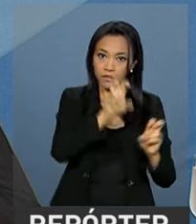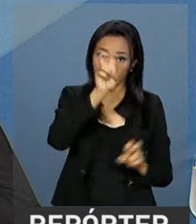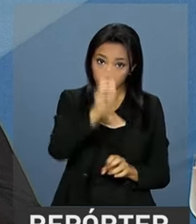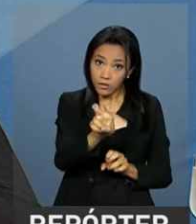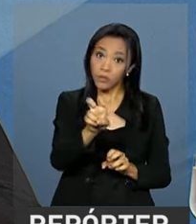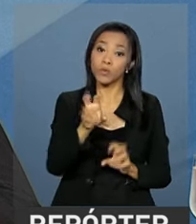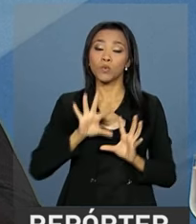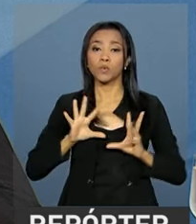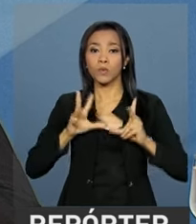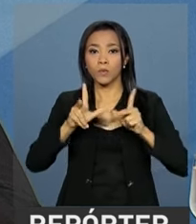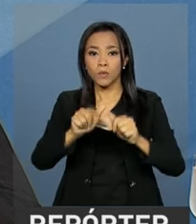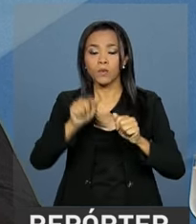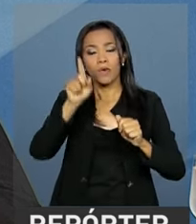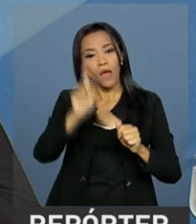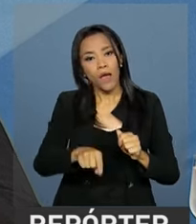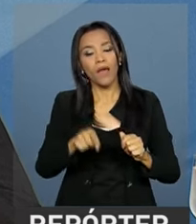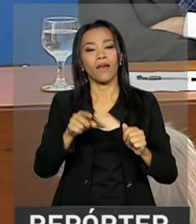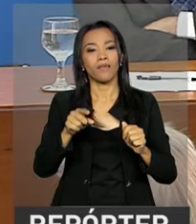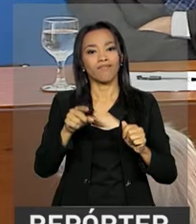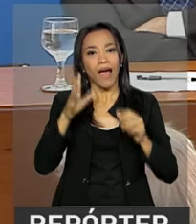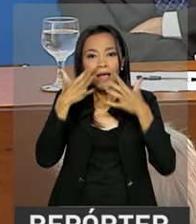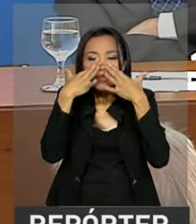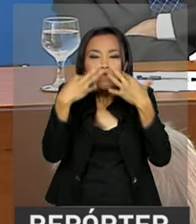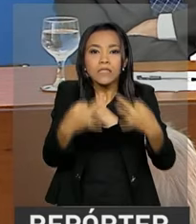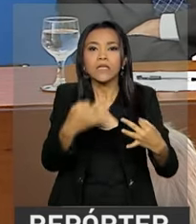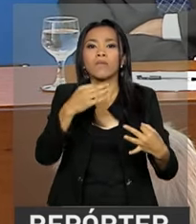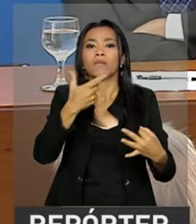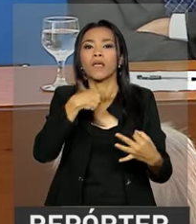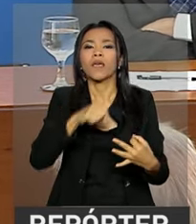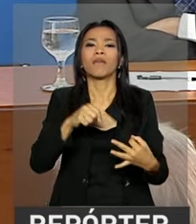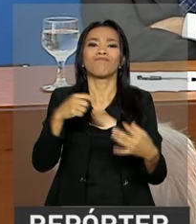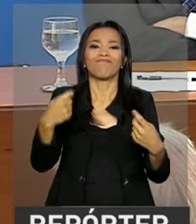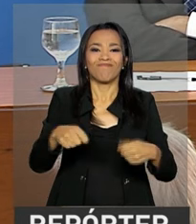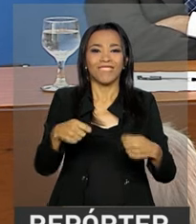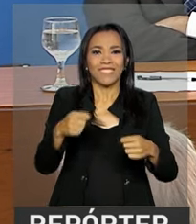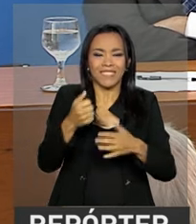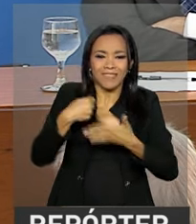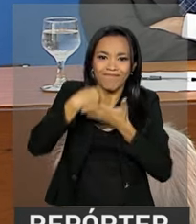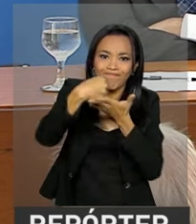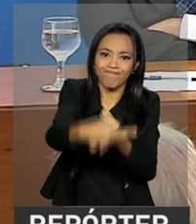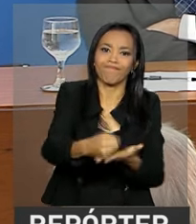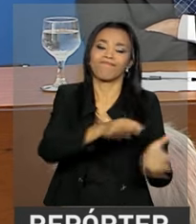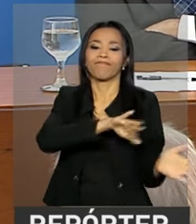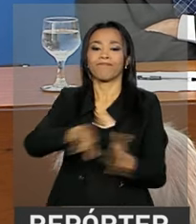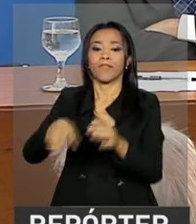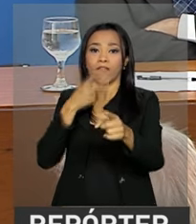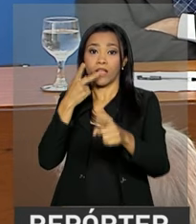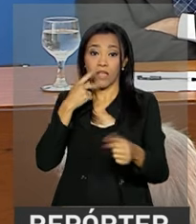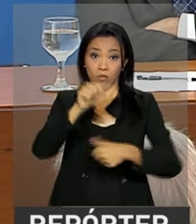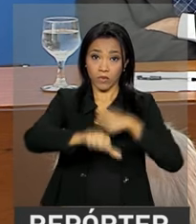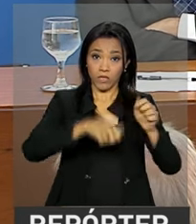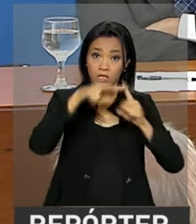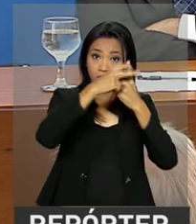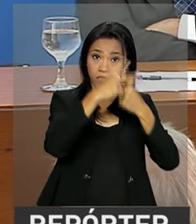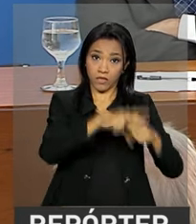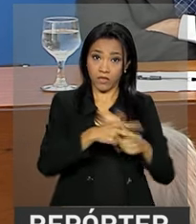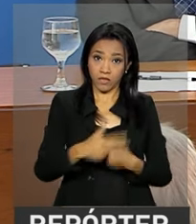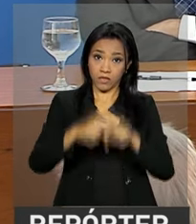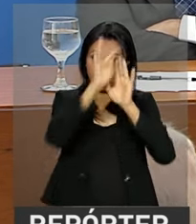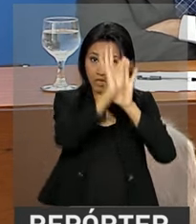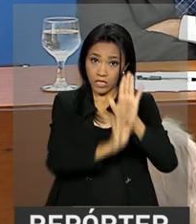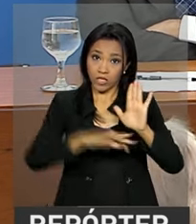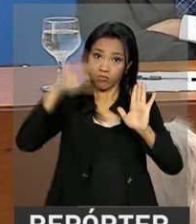atenção dos menos favorecidos de acordo com o relator a reformulação do texto original para as regras de transição